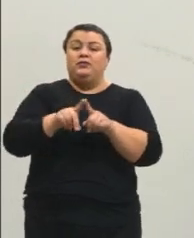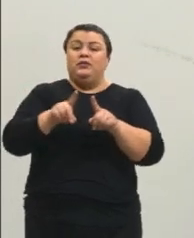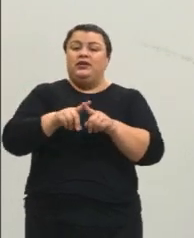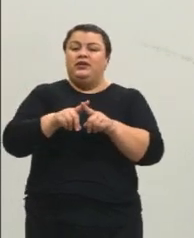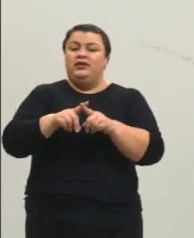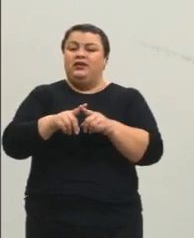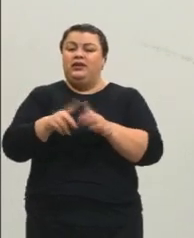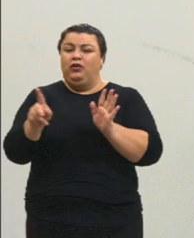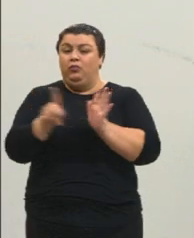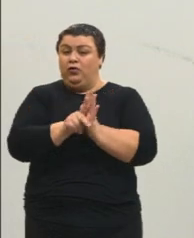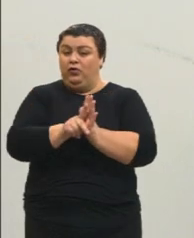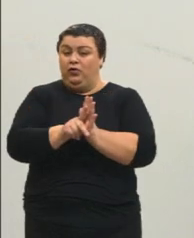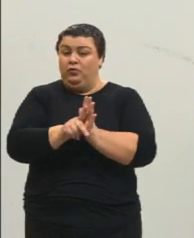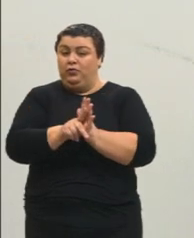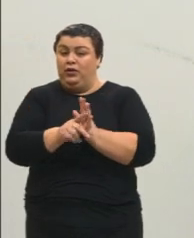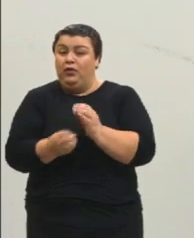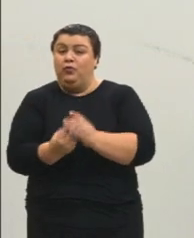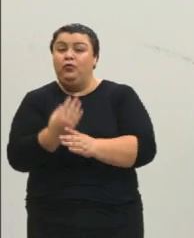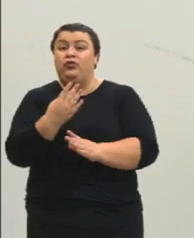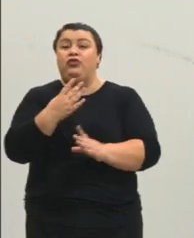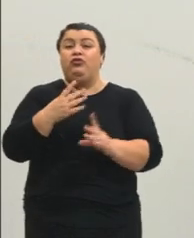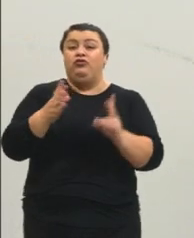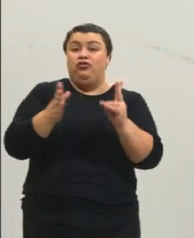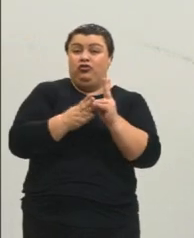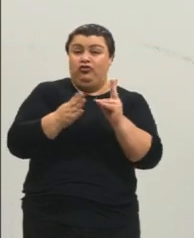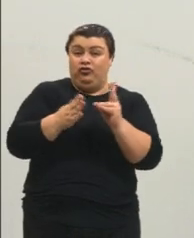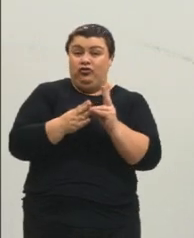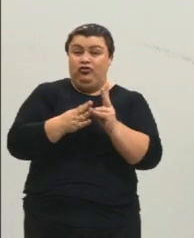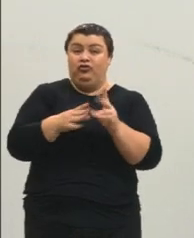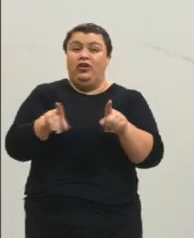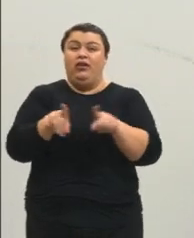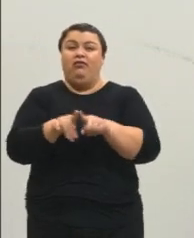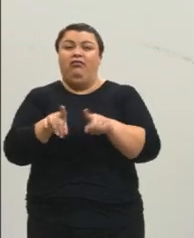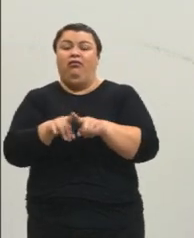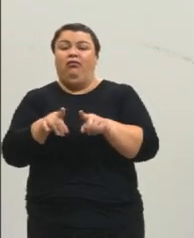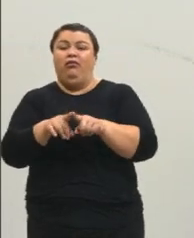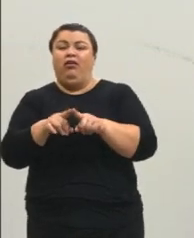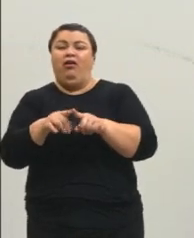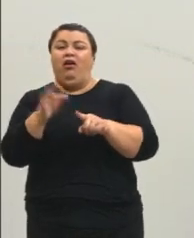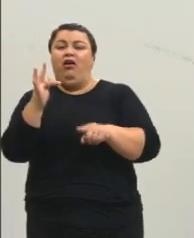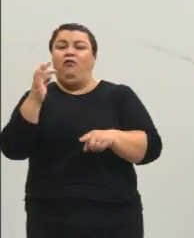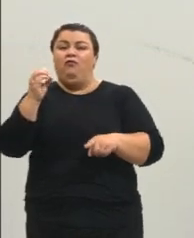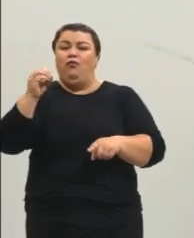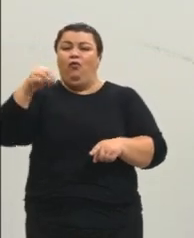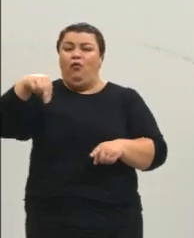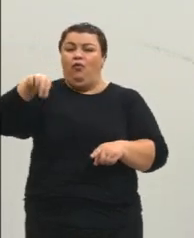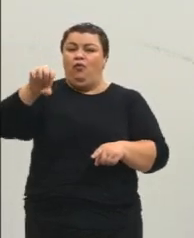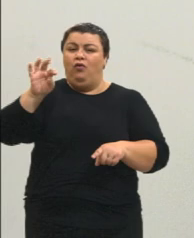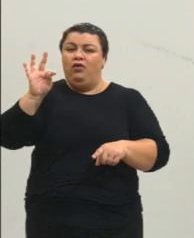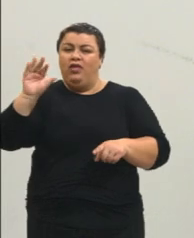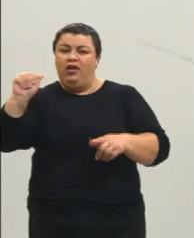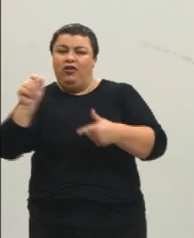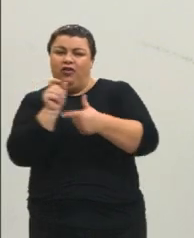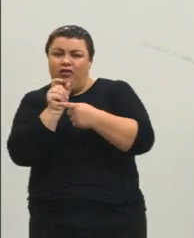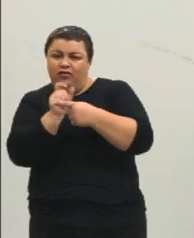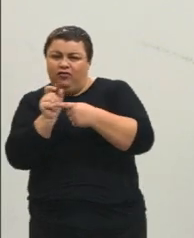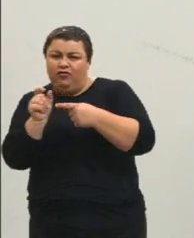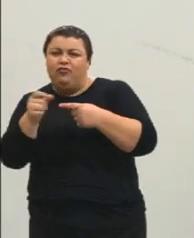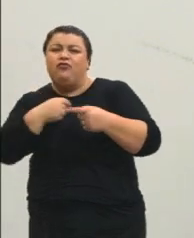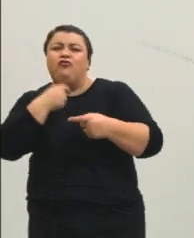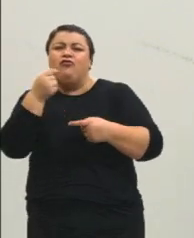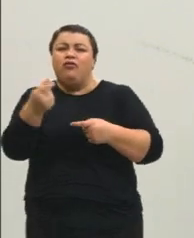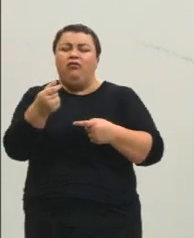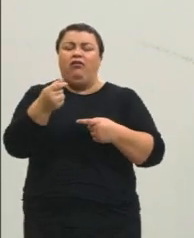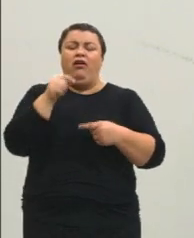e origem africana e também na própria fonética né esses diferentes sotaques que a gente vê no Brasil